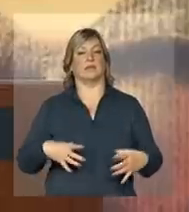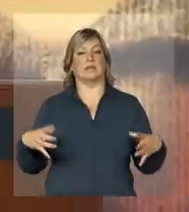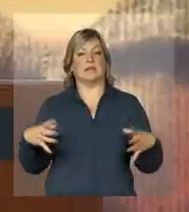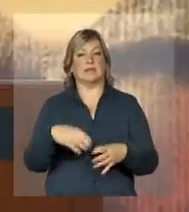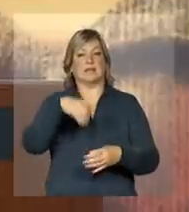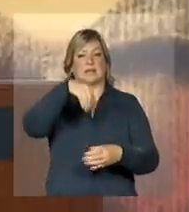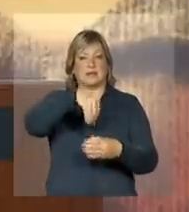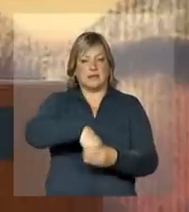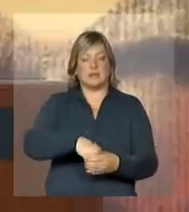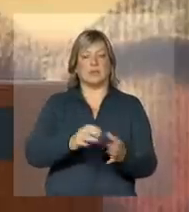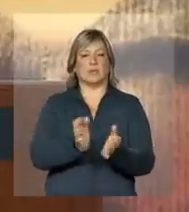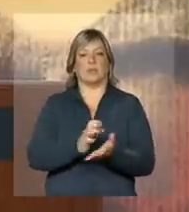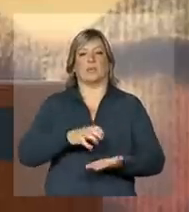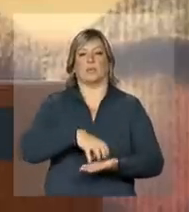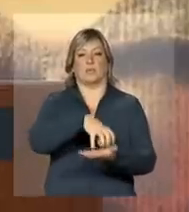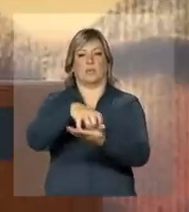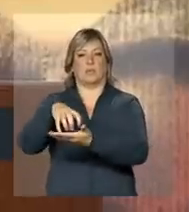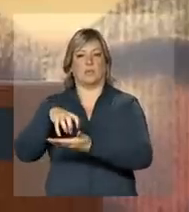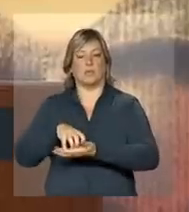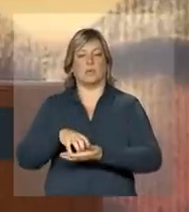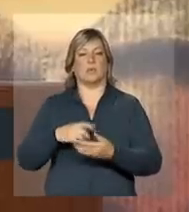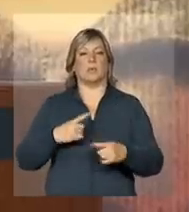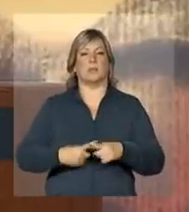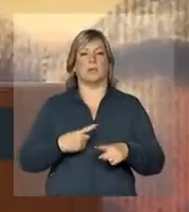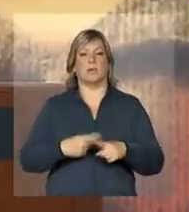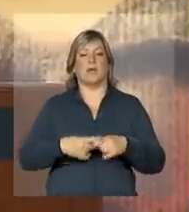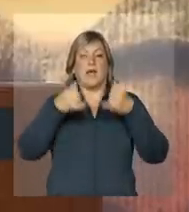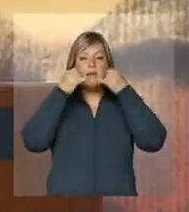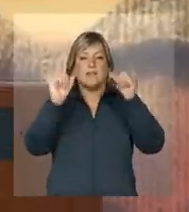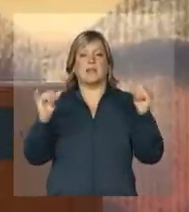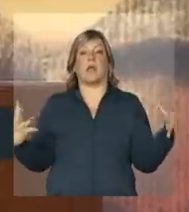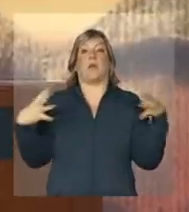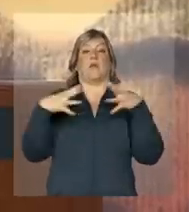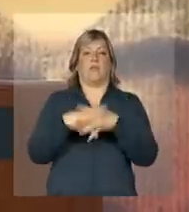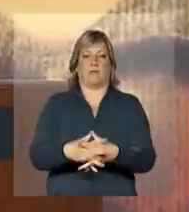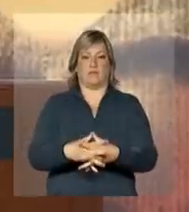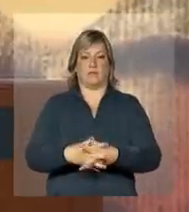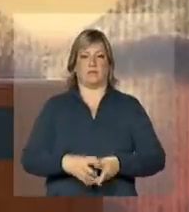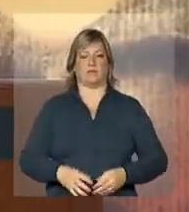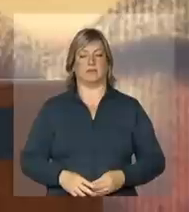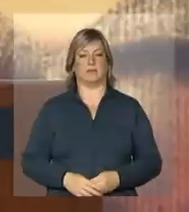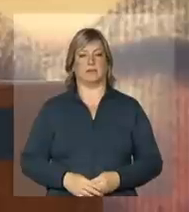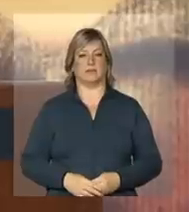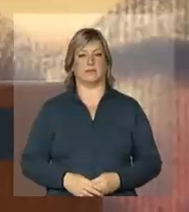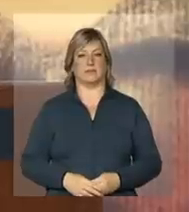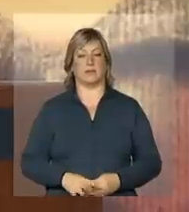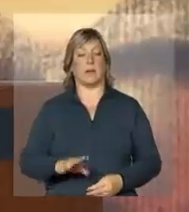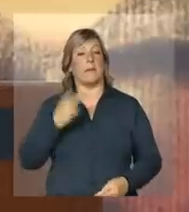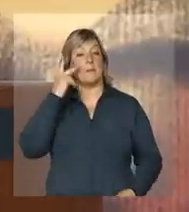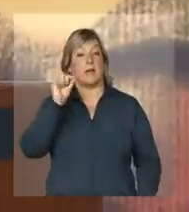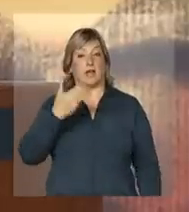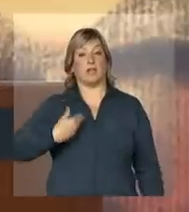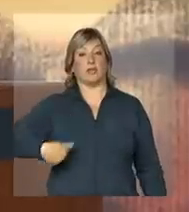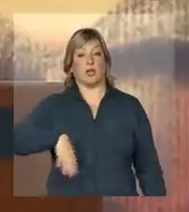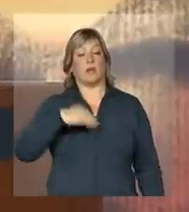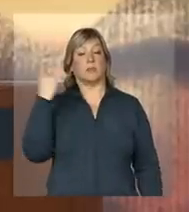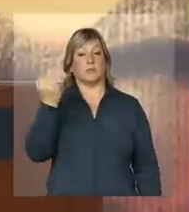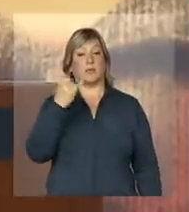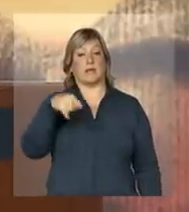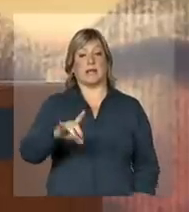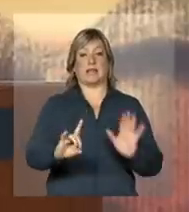das Comunidades para evitar devidos conflitos então para nós é importante o